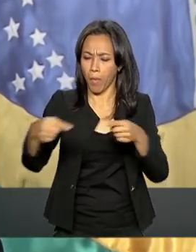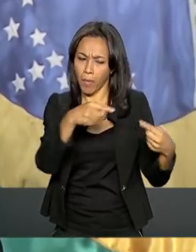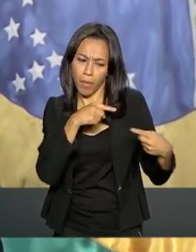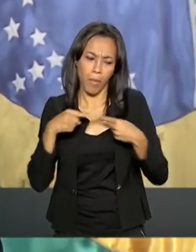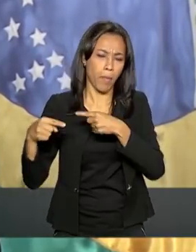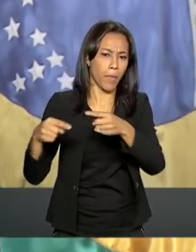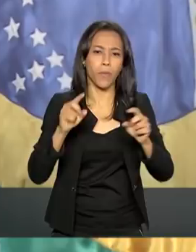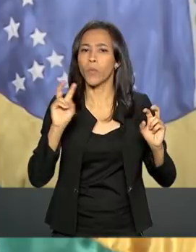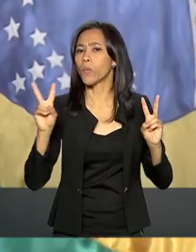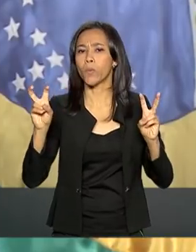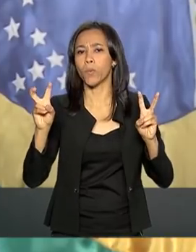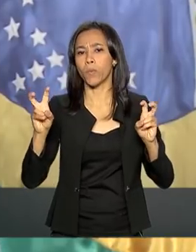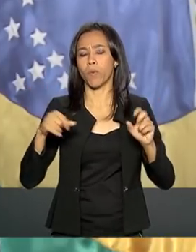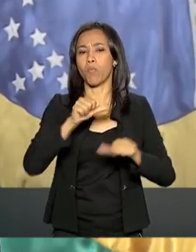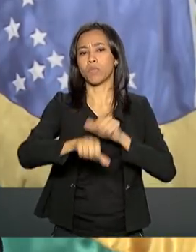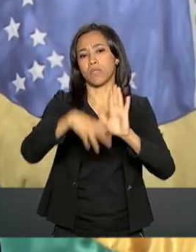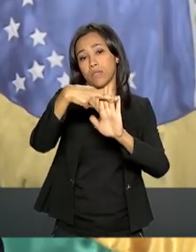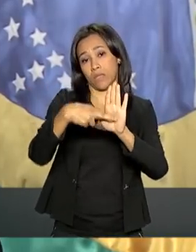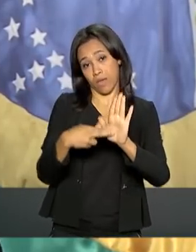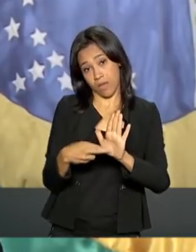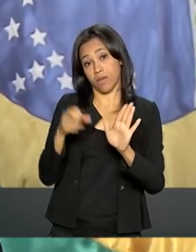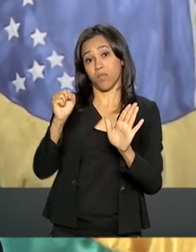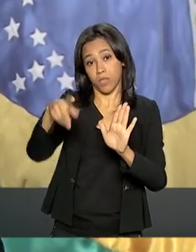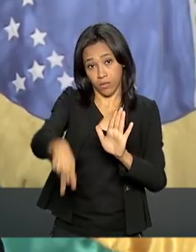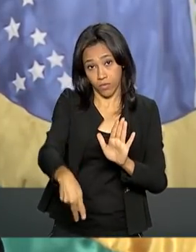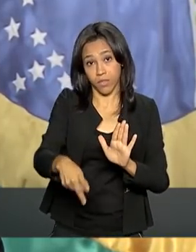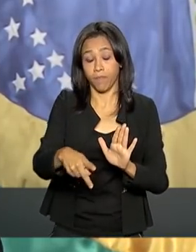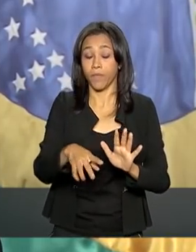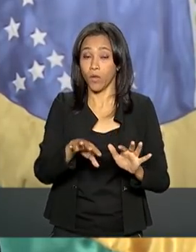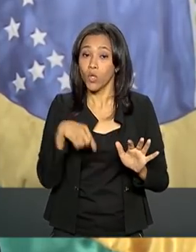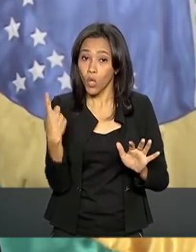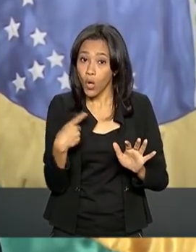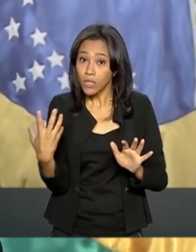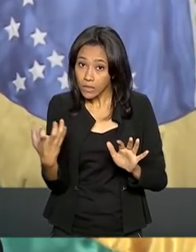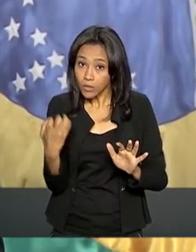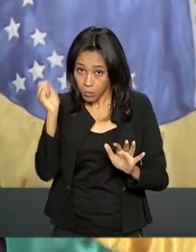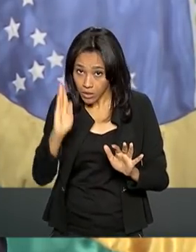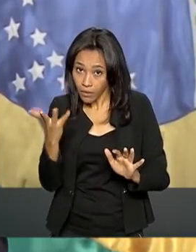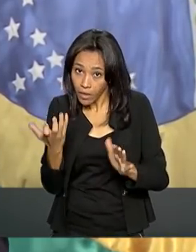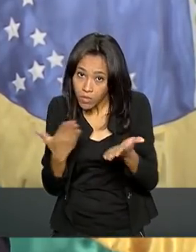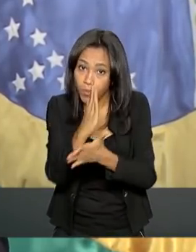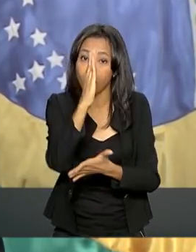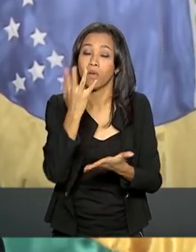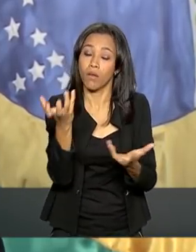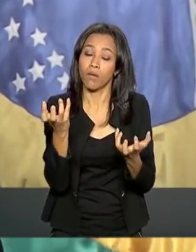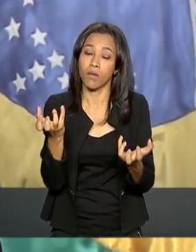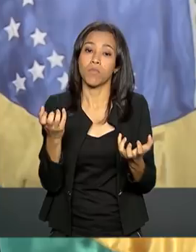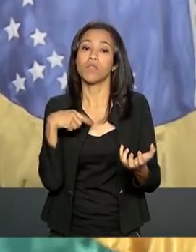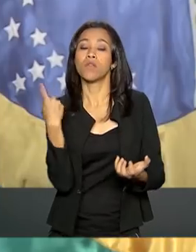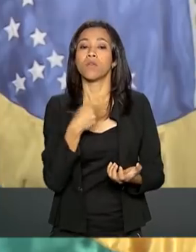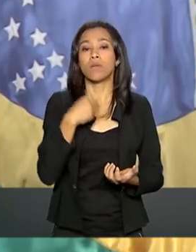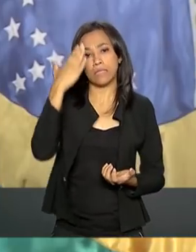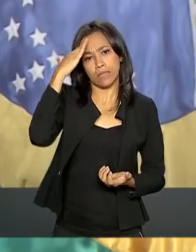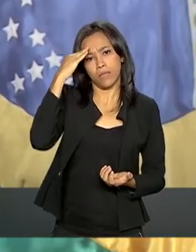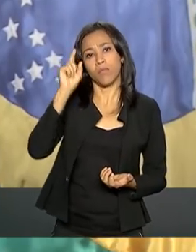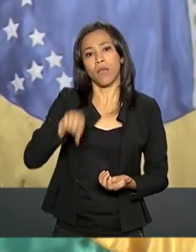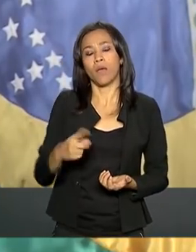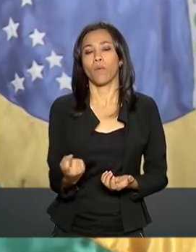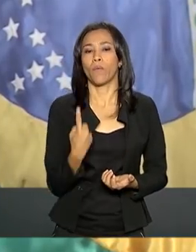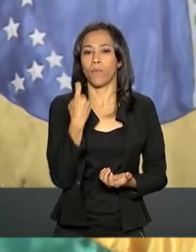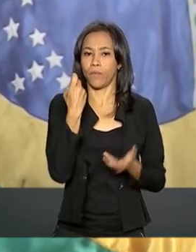da reforma da Previdência. Nós queremos aprová-la e entendemos que é o único